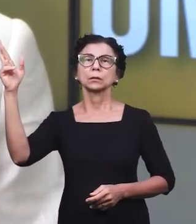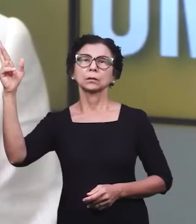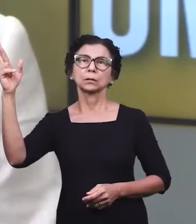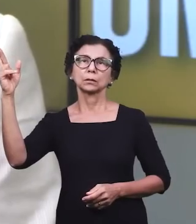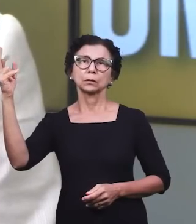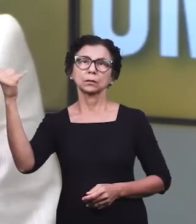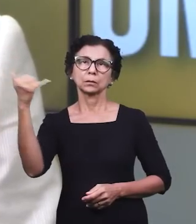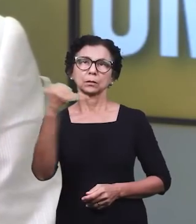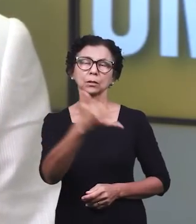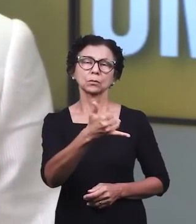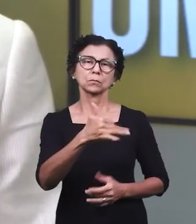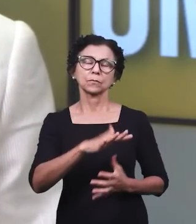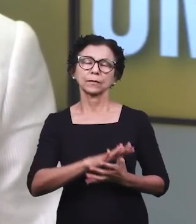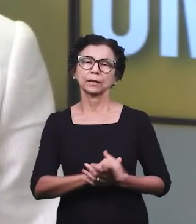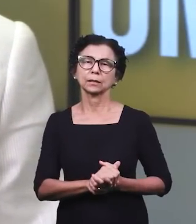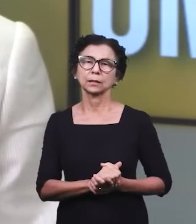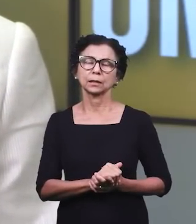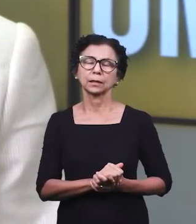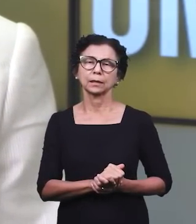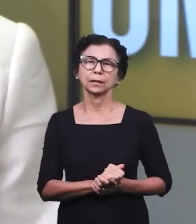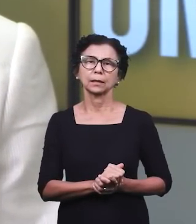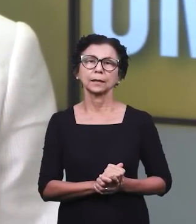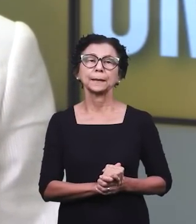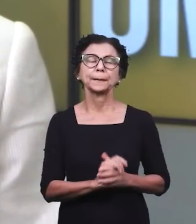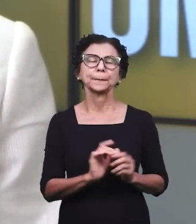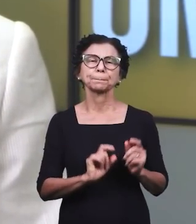expulsar de casa, não é a palavra correta talvez, mas